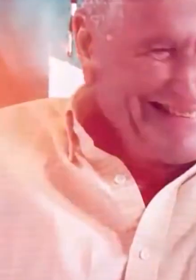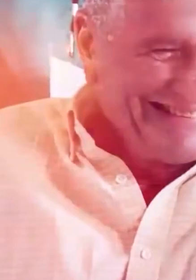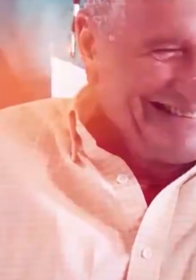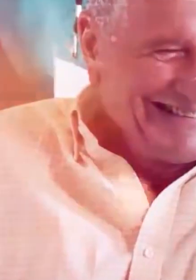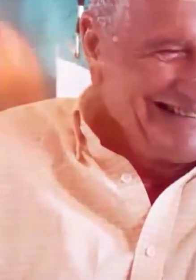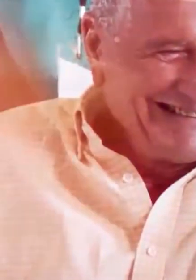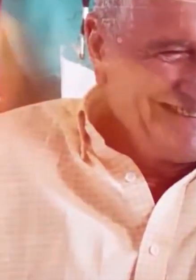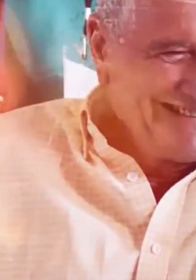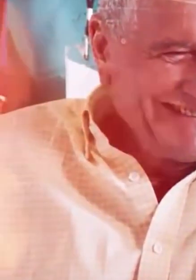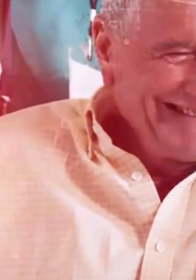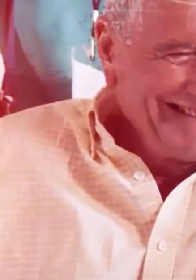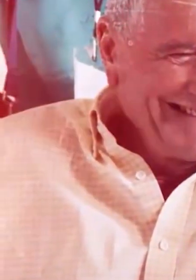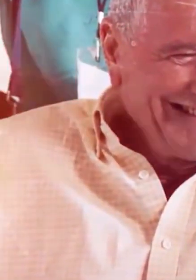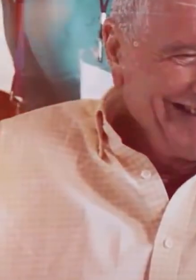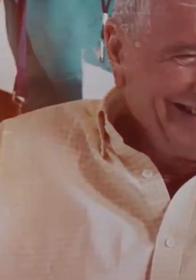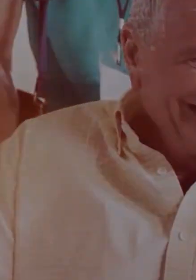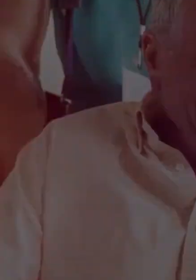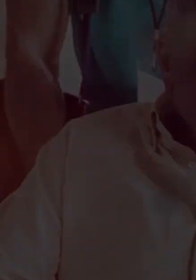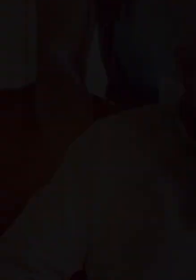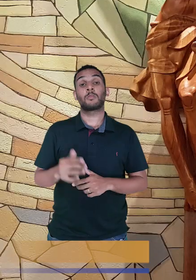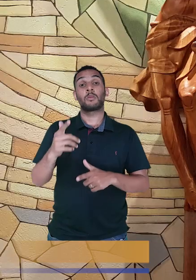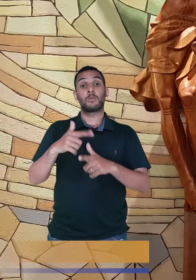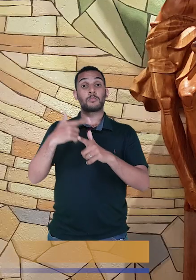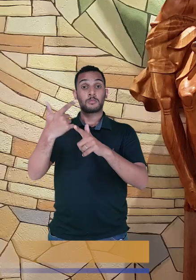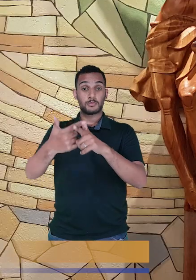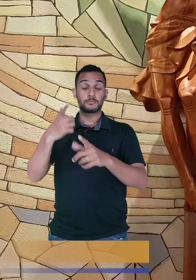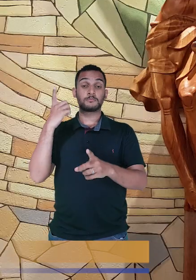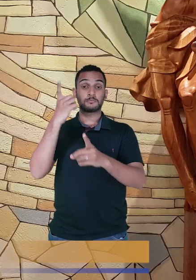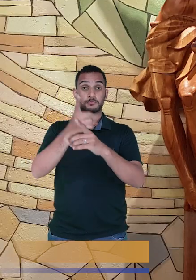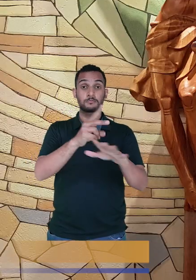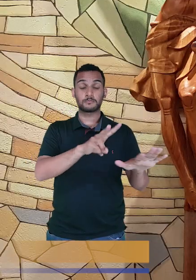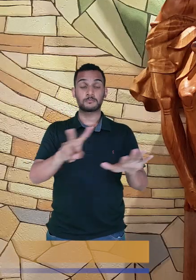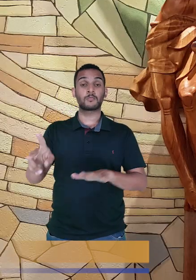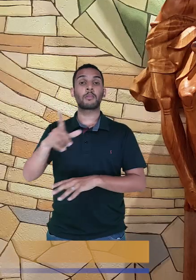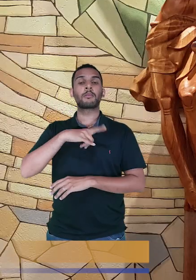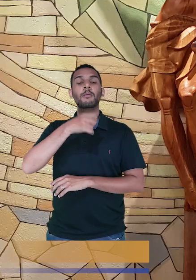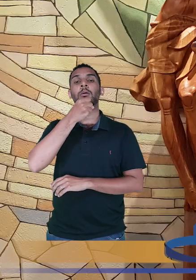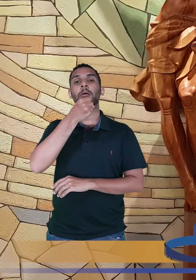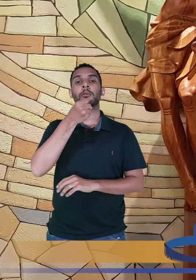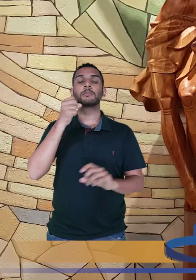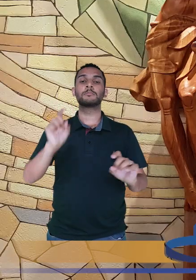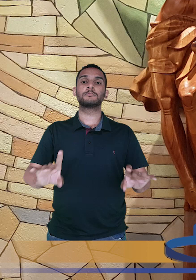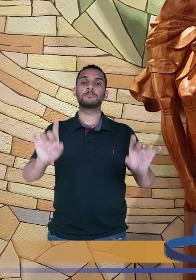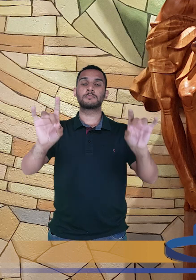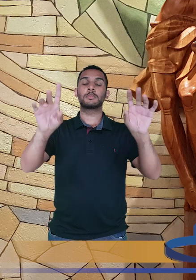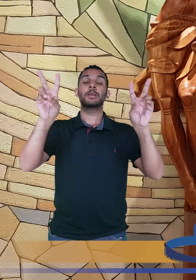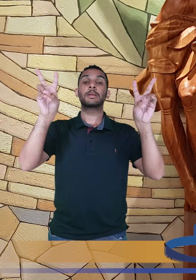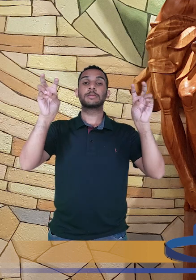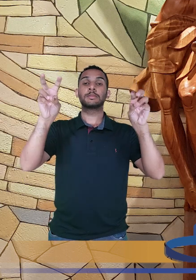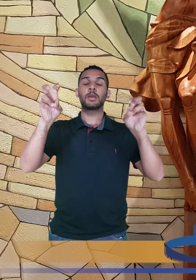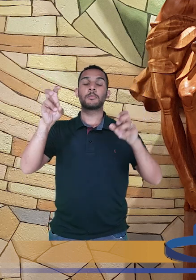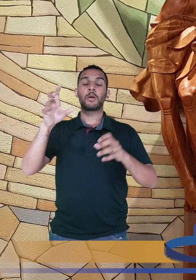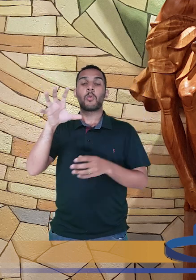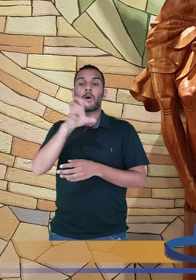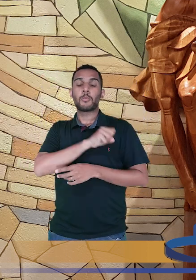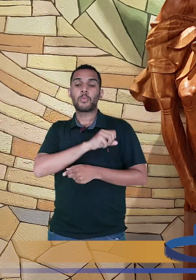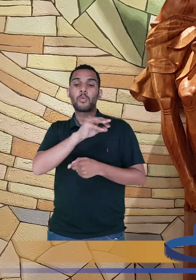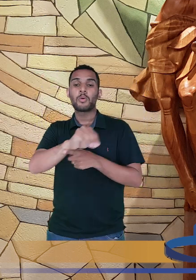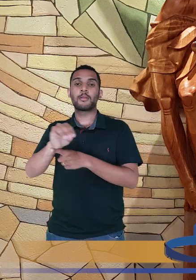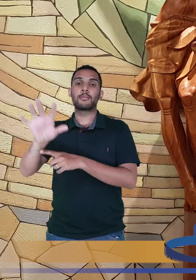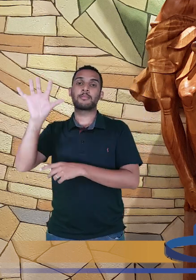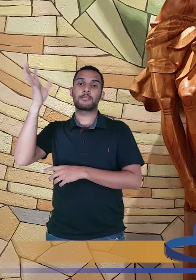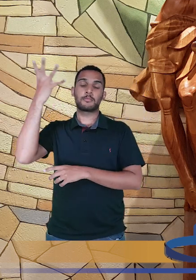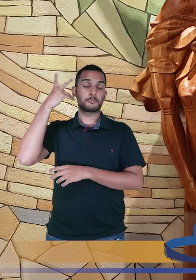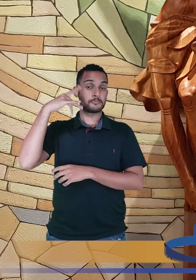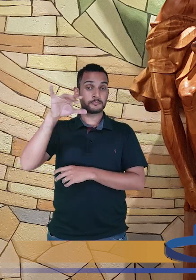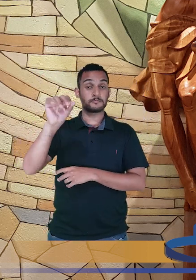Peregrinos, aprendemos nesta estrada. No próximo encontro você acompanha uma reportagem especial sobre a caridade no tempo